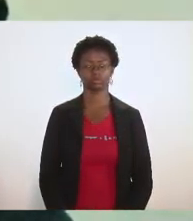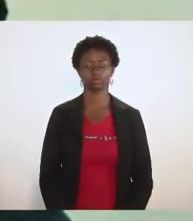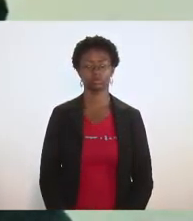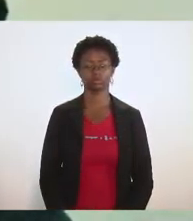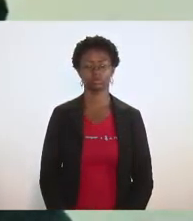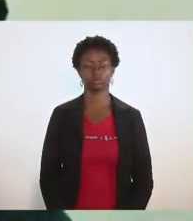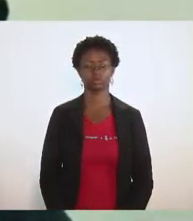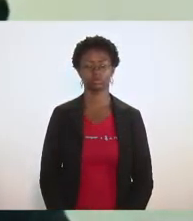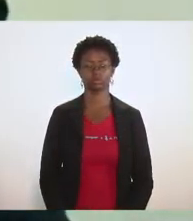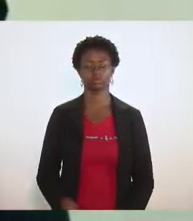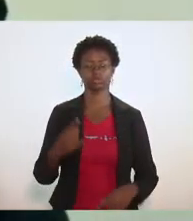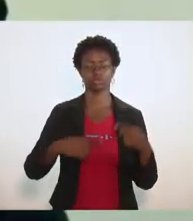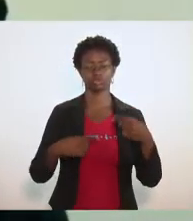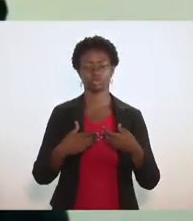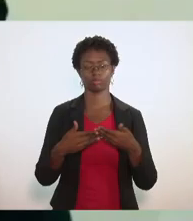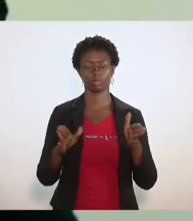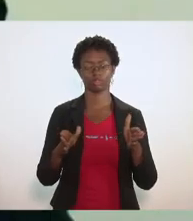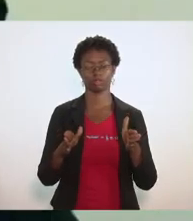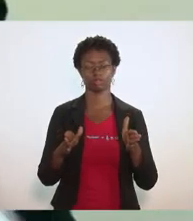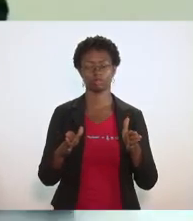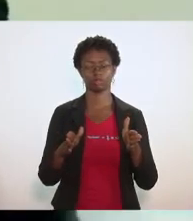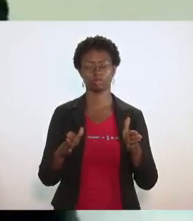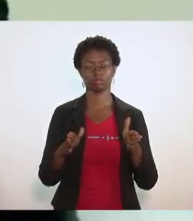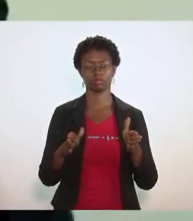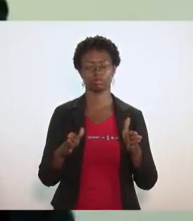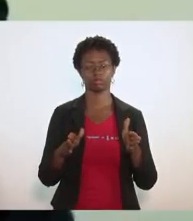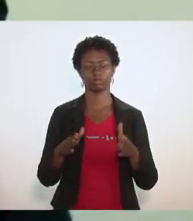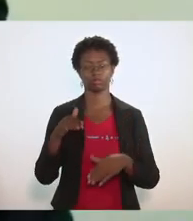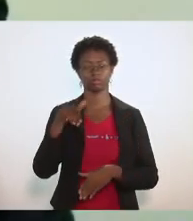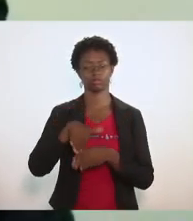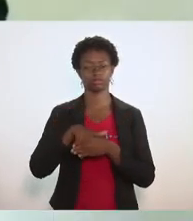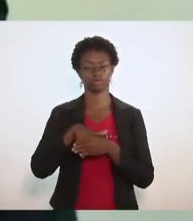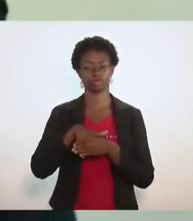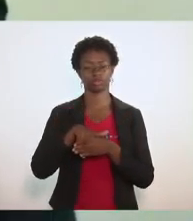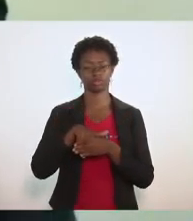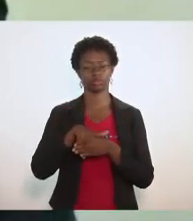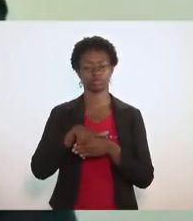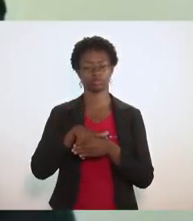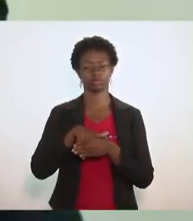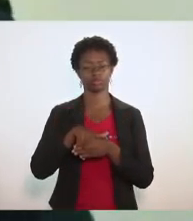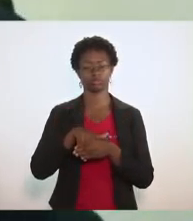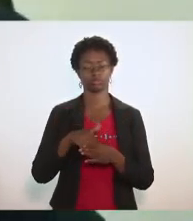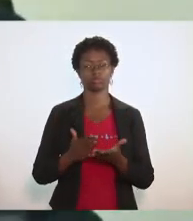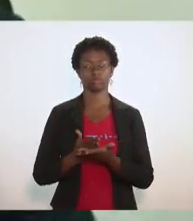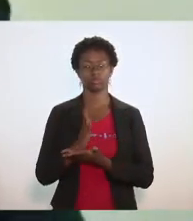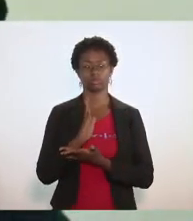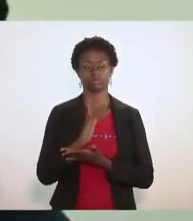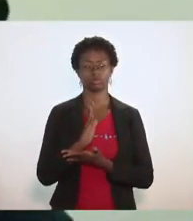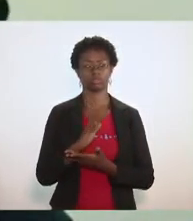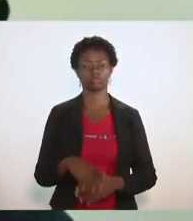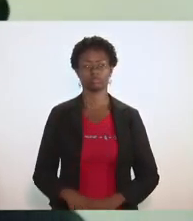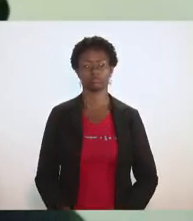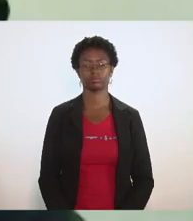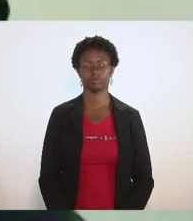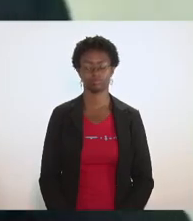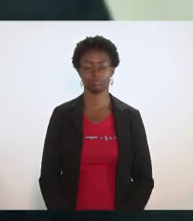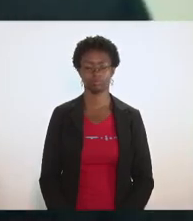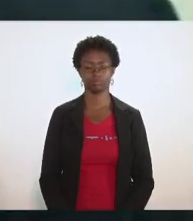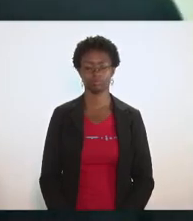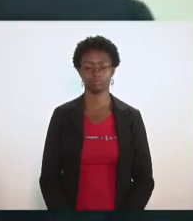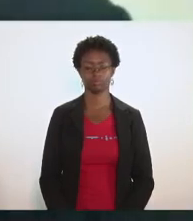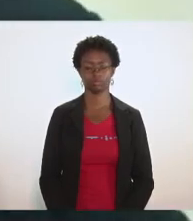Emendas de plenário ao projeto de lei 2589 de 2017, autoria do deputado Flávio Serafini, o parecer é favorável às emendas